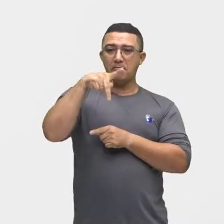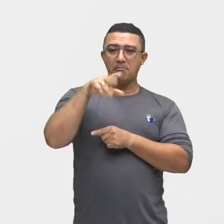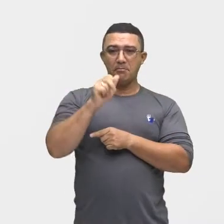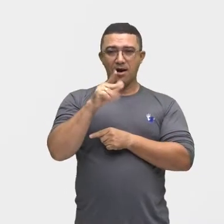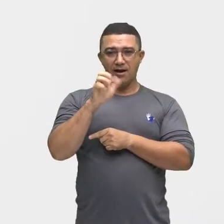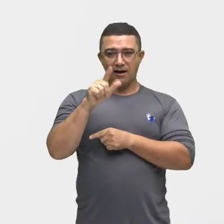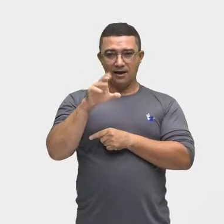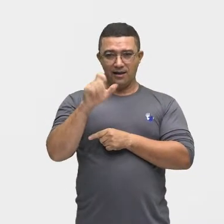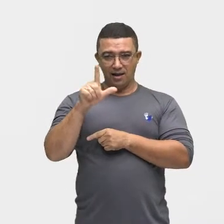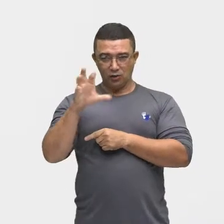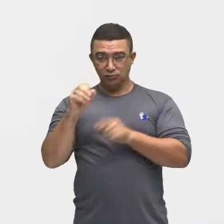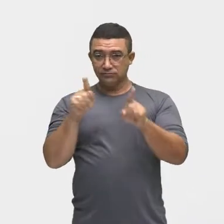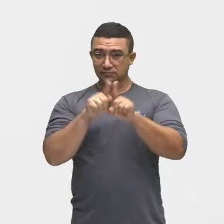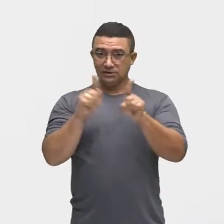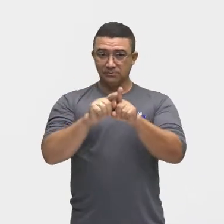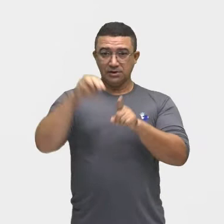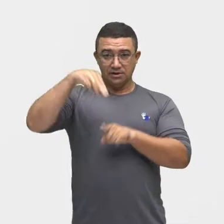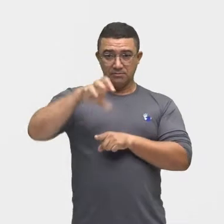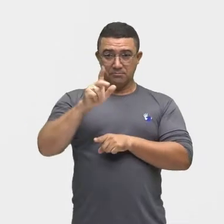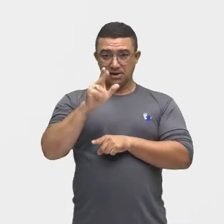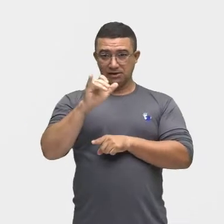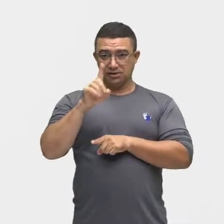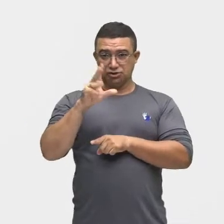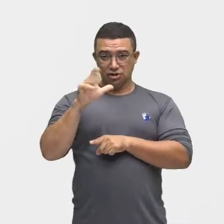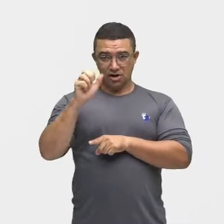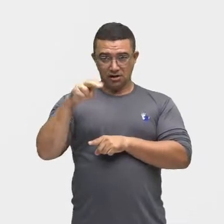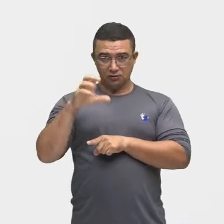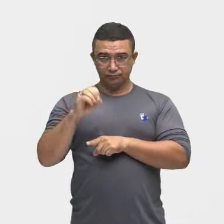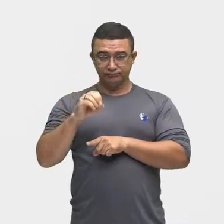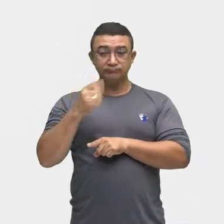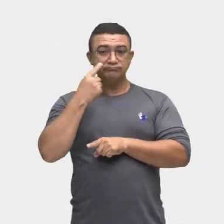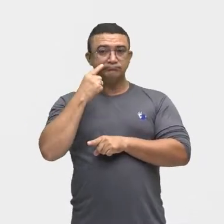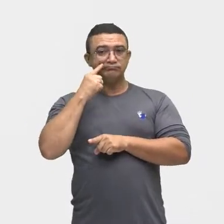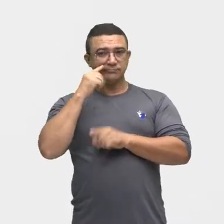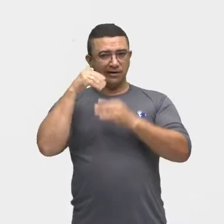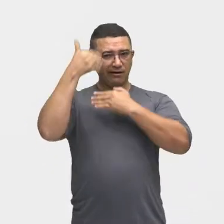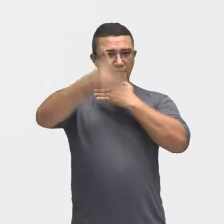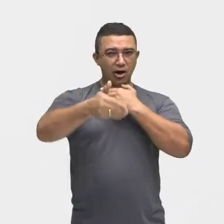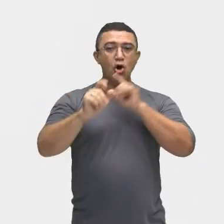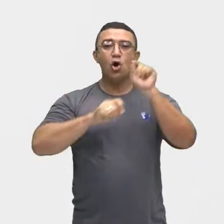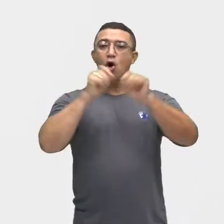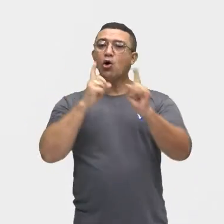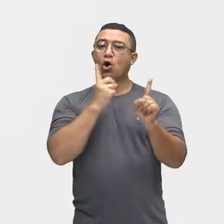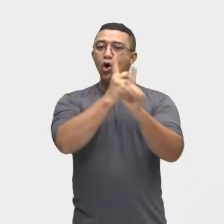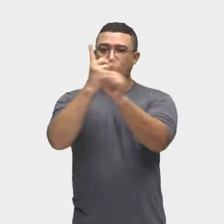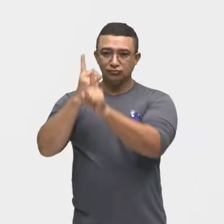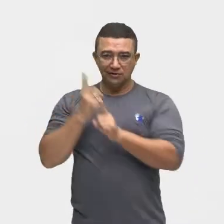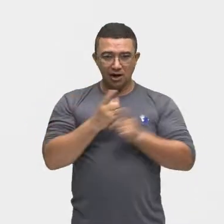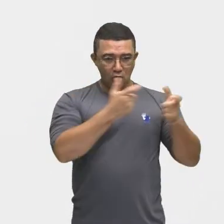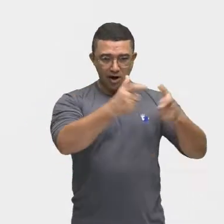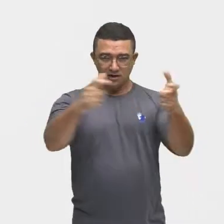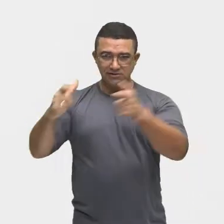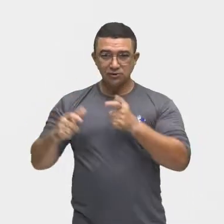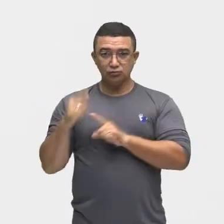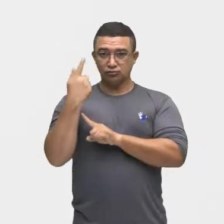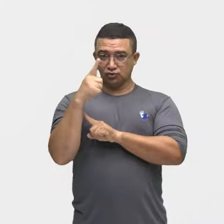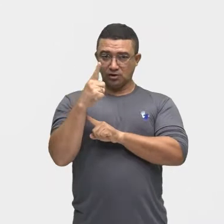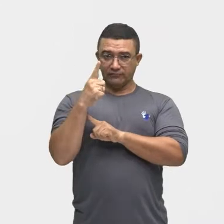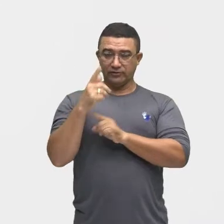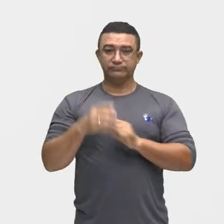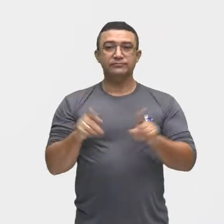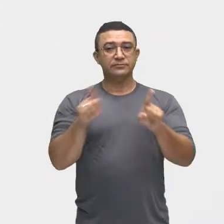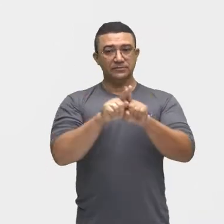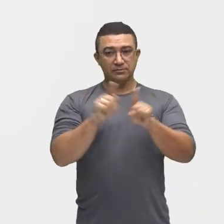para a gente compreender mais lá na frente como é que a gente chega nas coordenadas geográficas a partir tanto